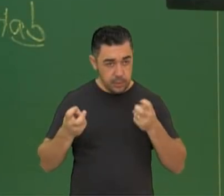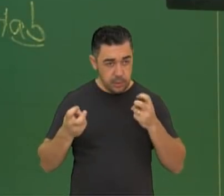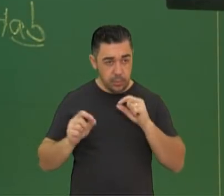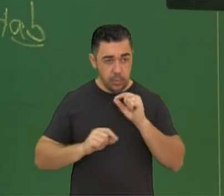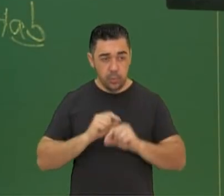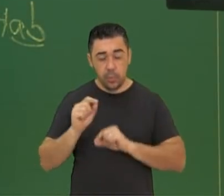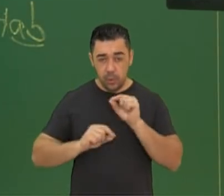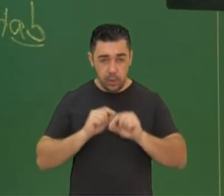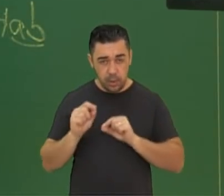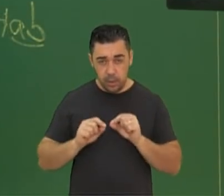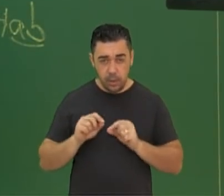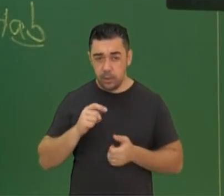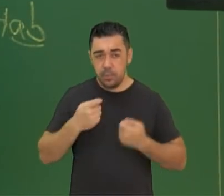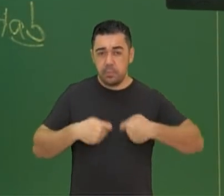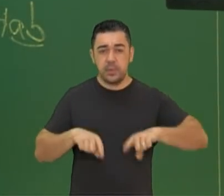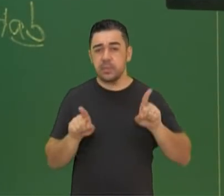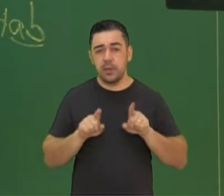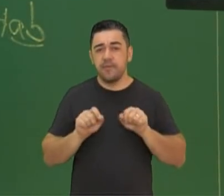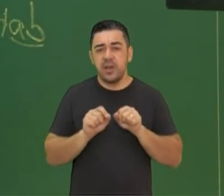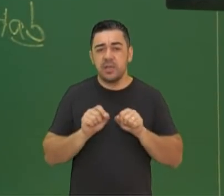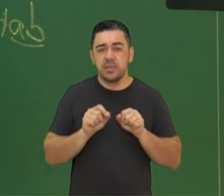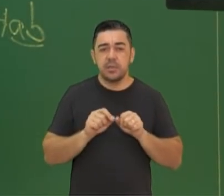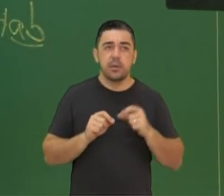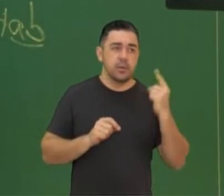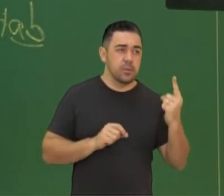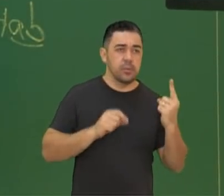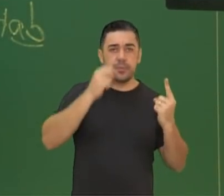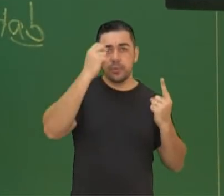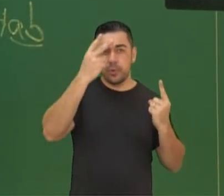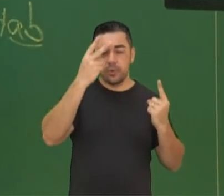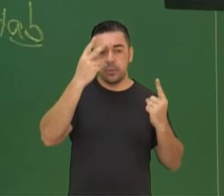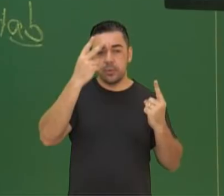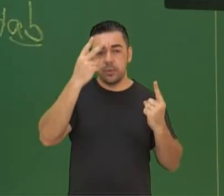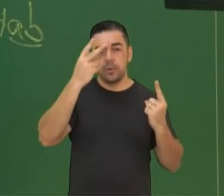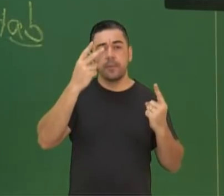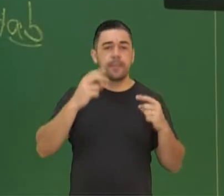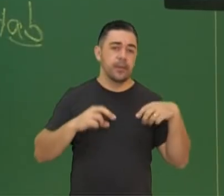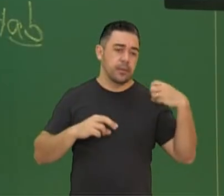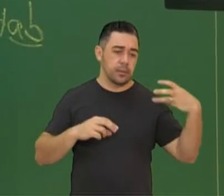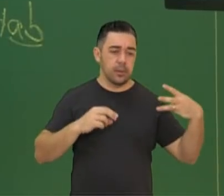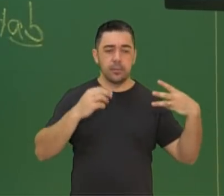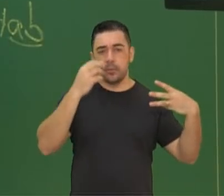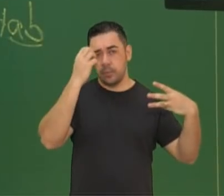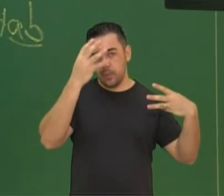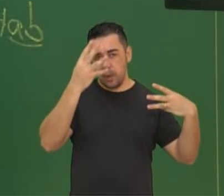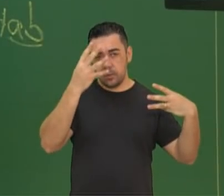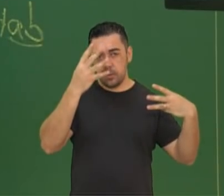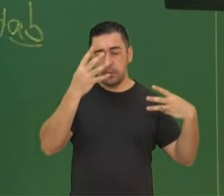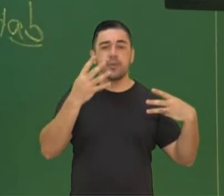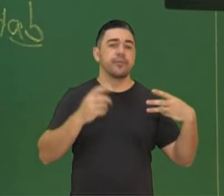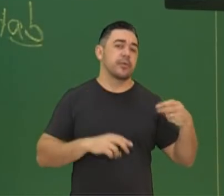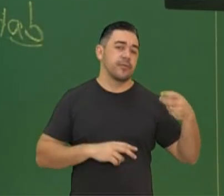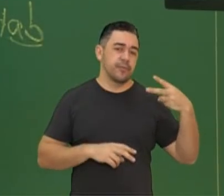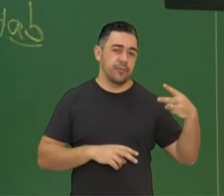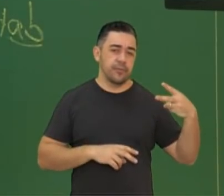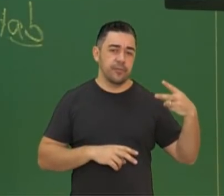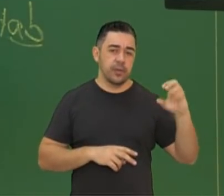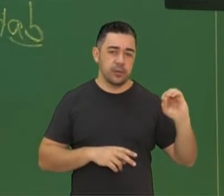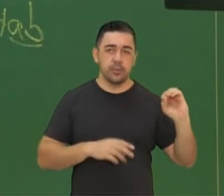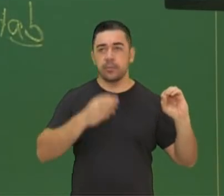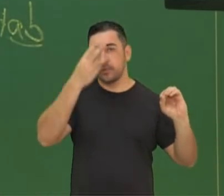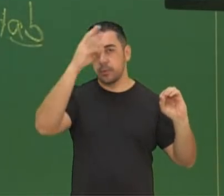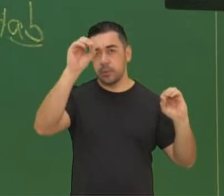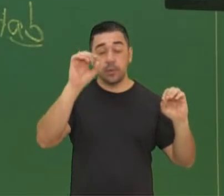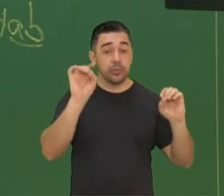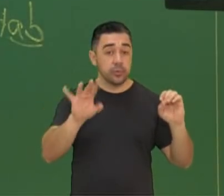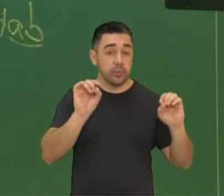eu não preciso fazer um retângulo que meça 1 por 2, um retângulo que meça 3 por 4, um retângulo que meça 20 por 30. Basta